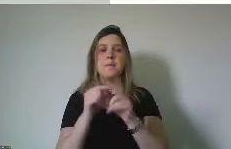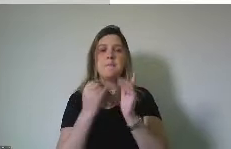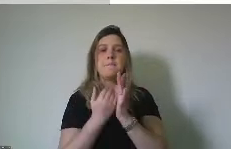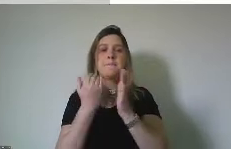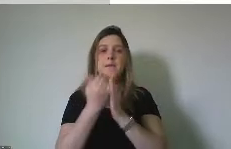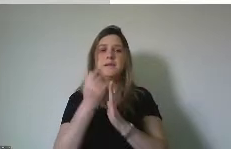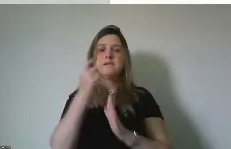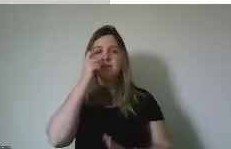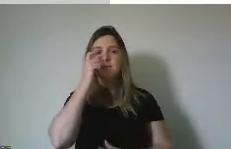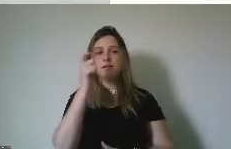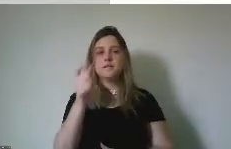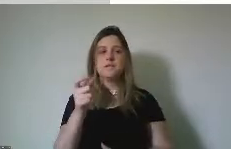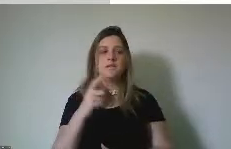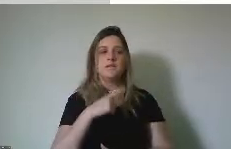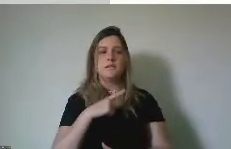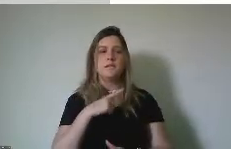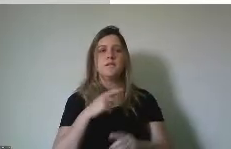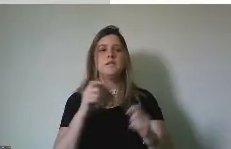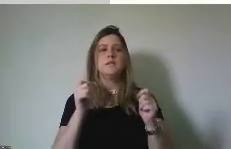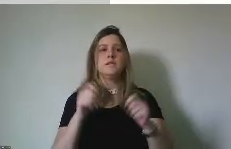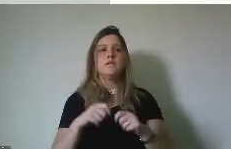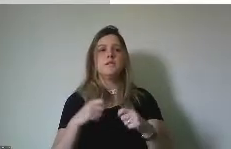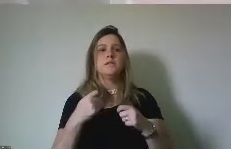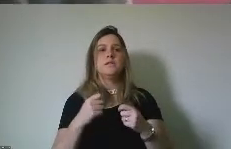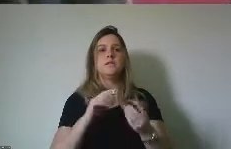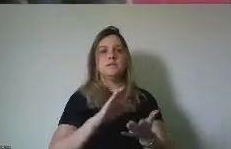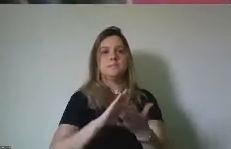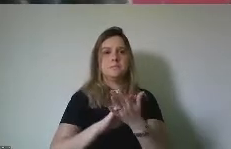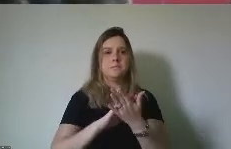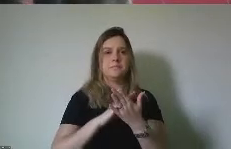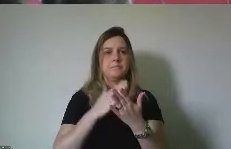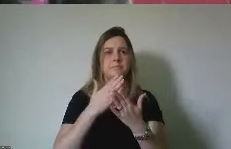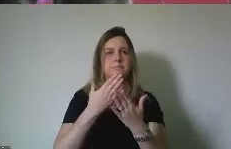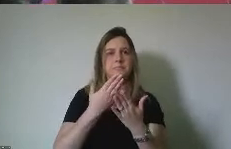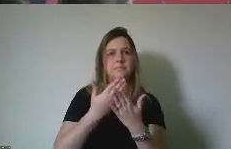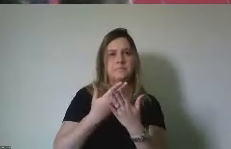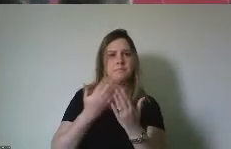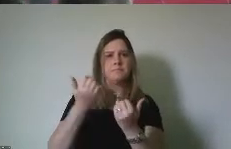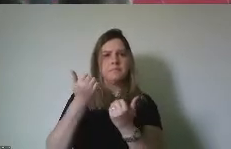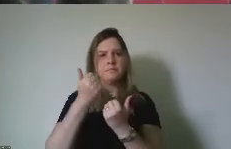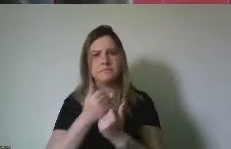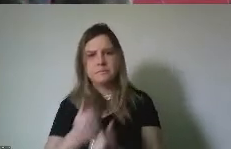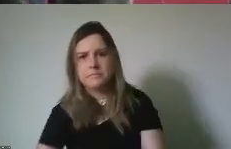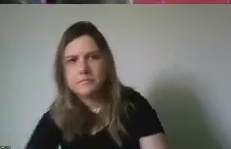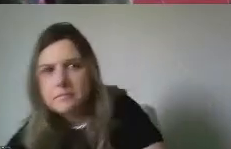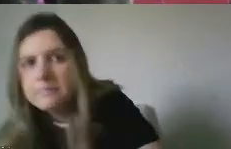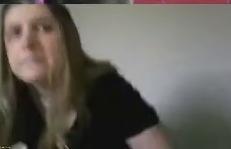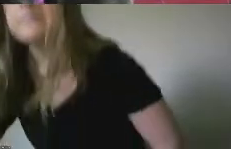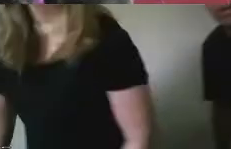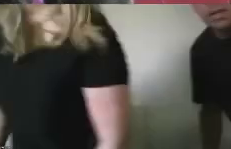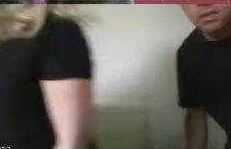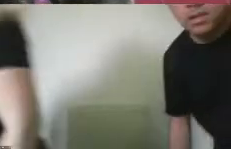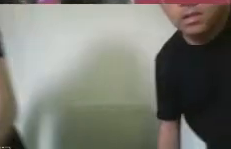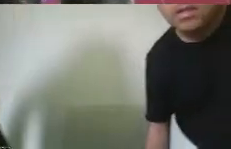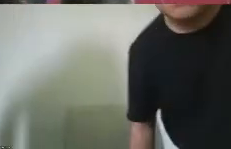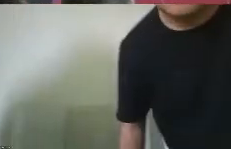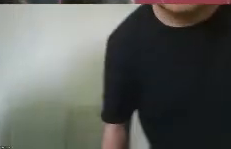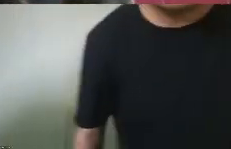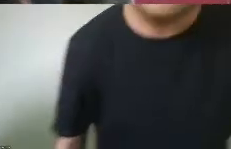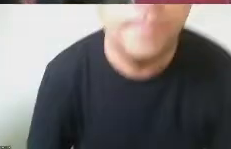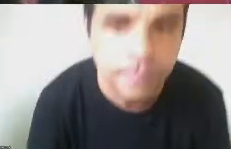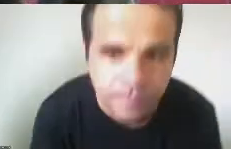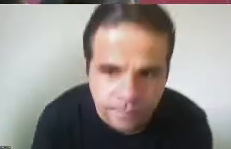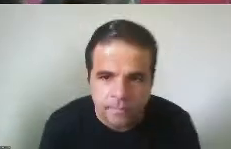inteligentes e sofisticadas que são aquelas empresas que investem time que tem por